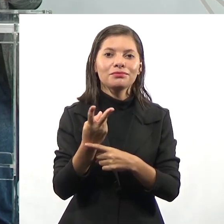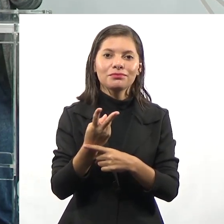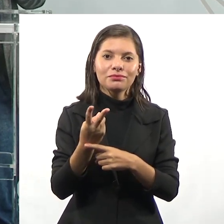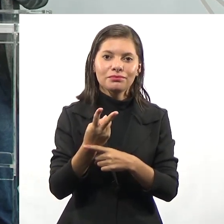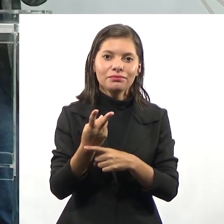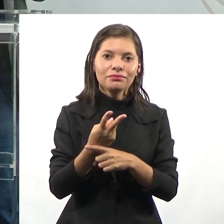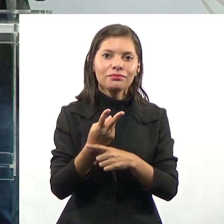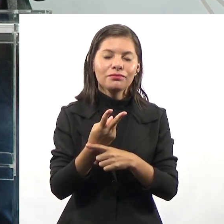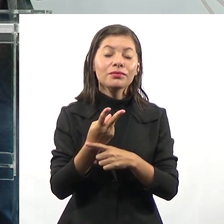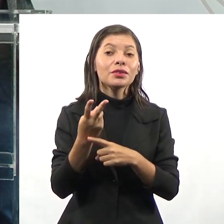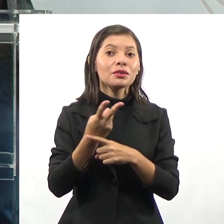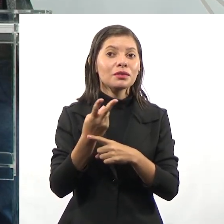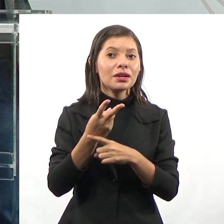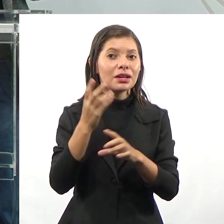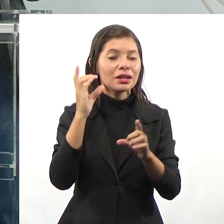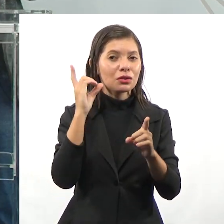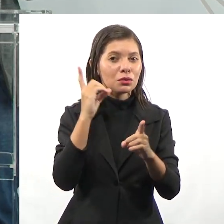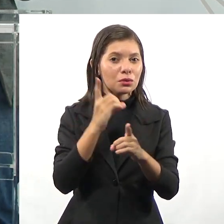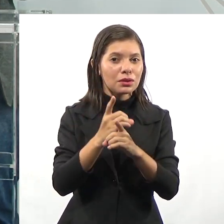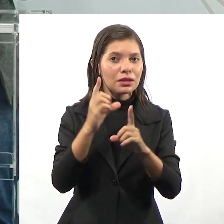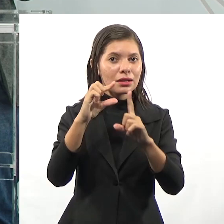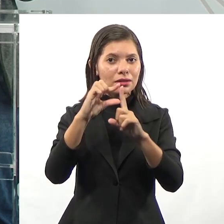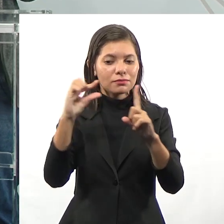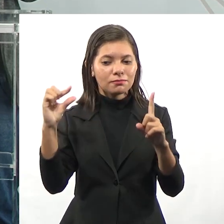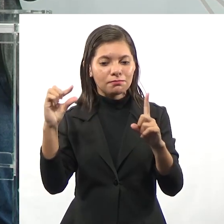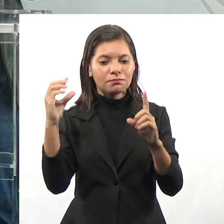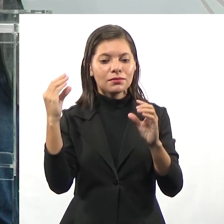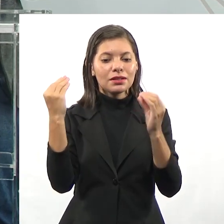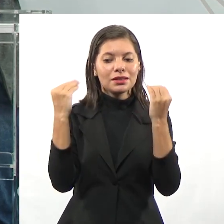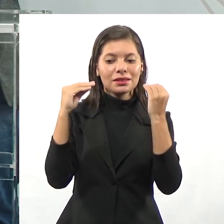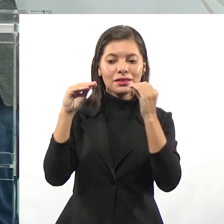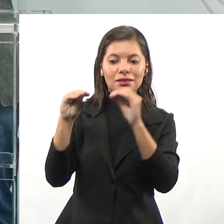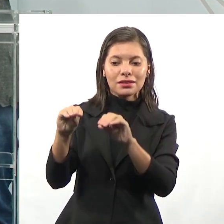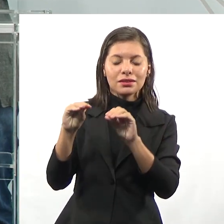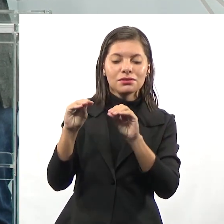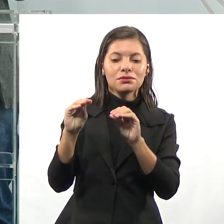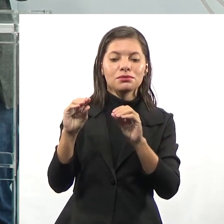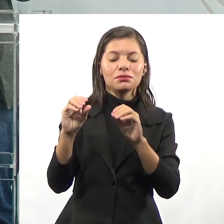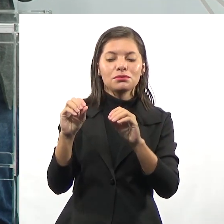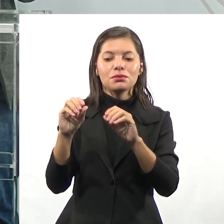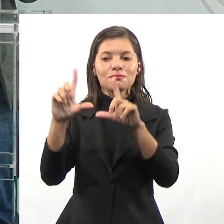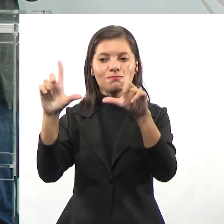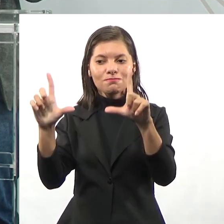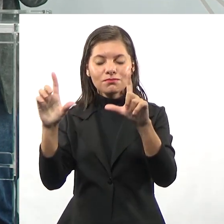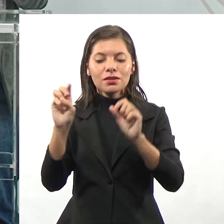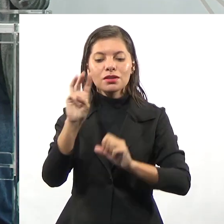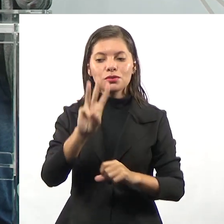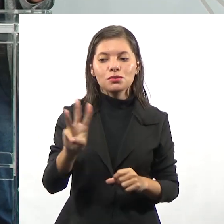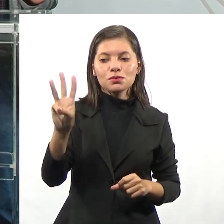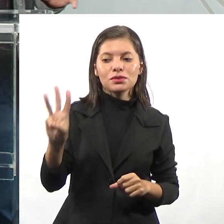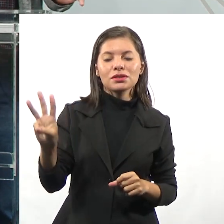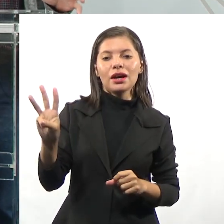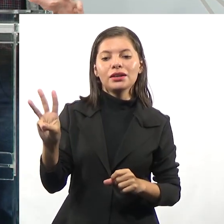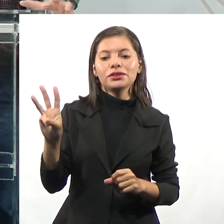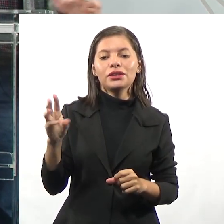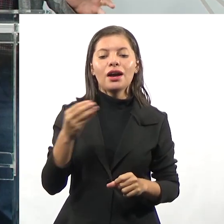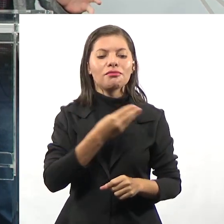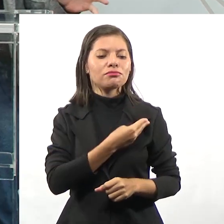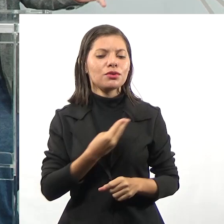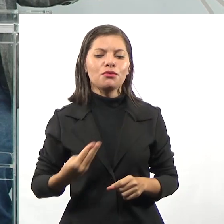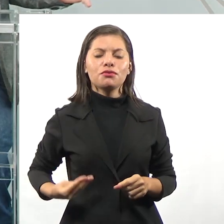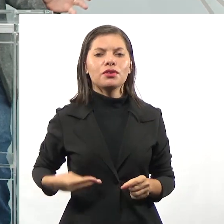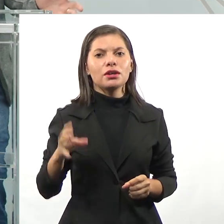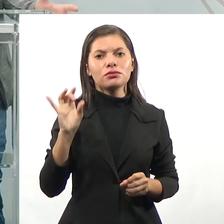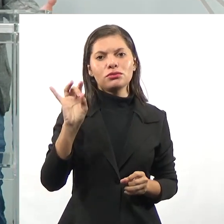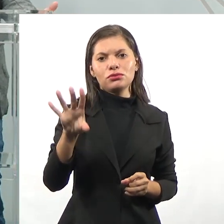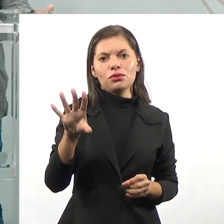conteúdo. Então ele só vai buscar aquele termo dentro do site tal. Ah, então eu quero, por exemplo, pesquisar somente